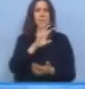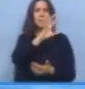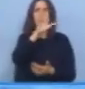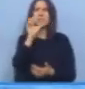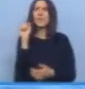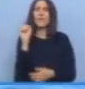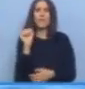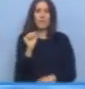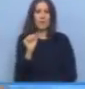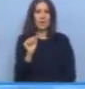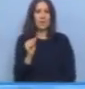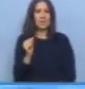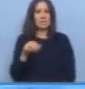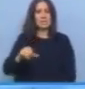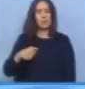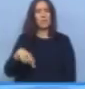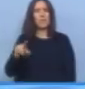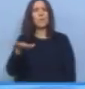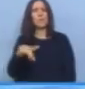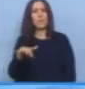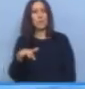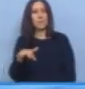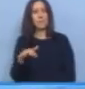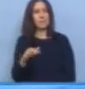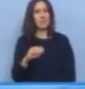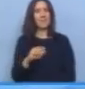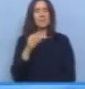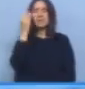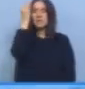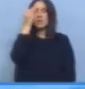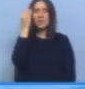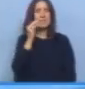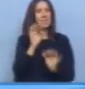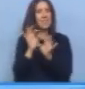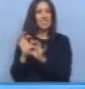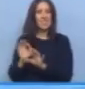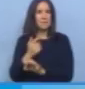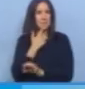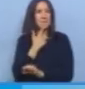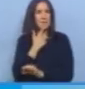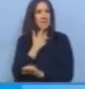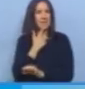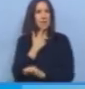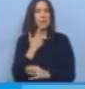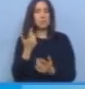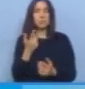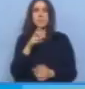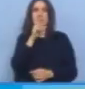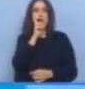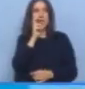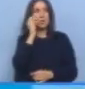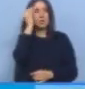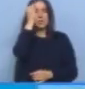onde vimos, do sítio para onde vamos, até as saudades são iguais, não é? Portanto, vamos sentir saudades dos cheiros,